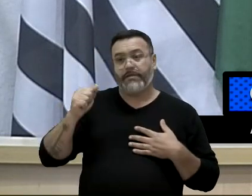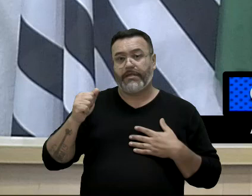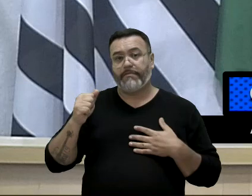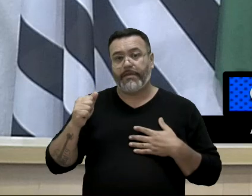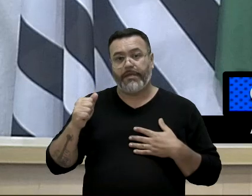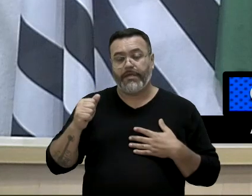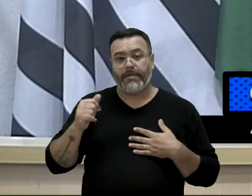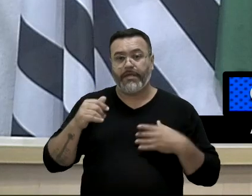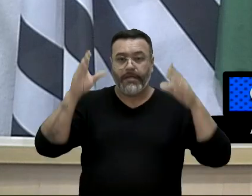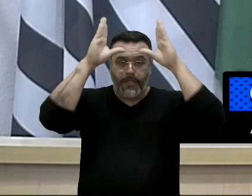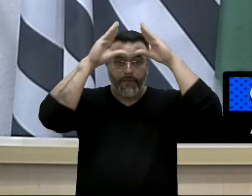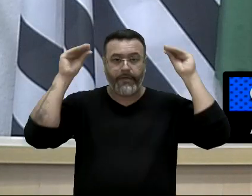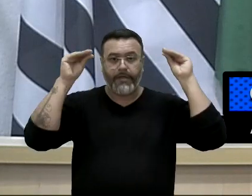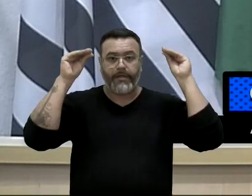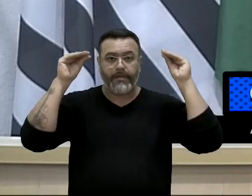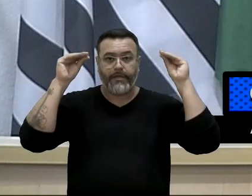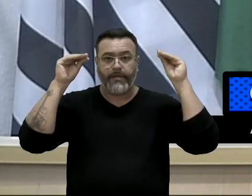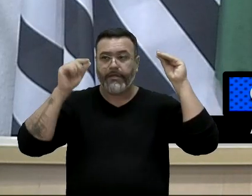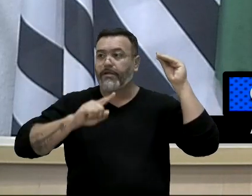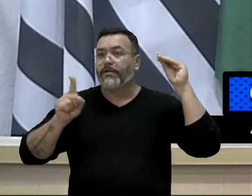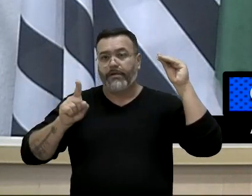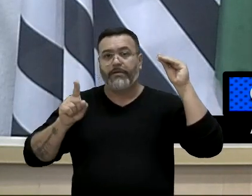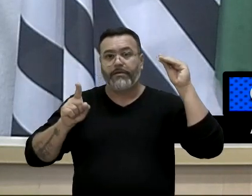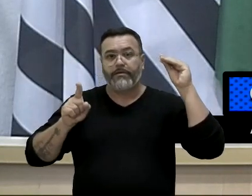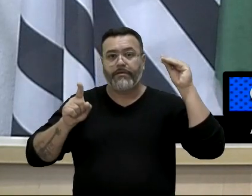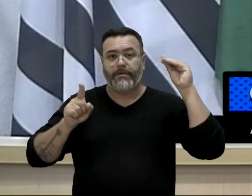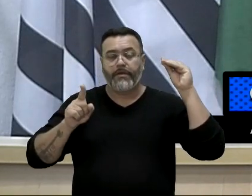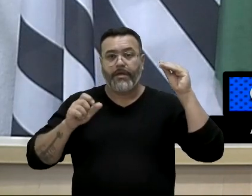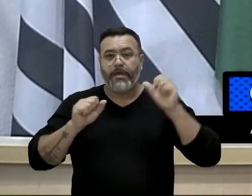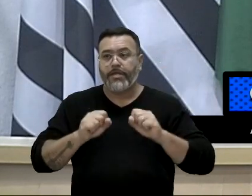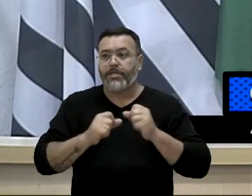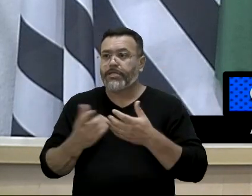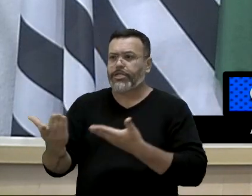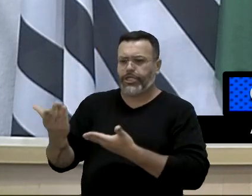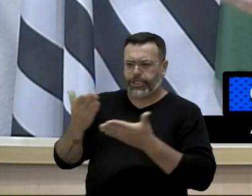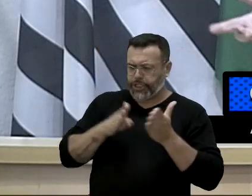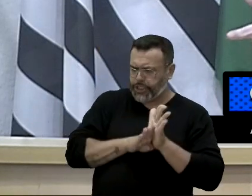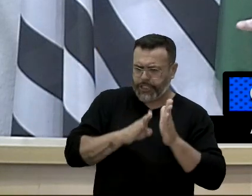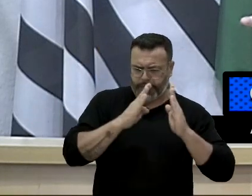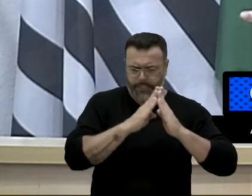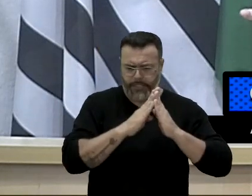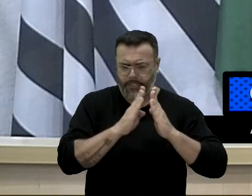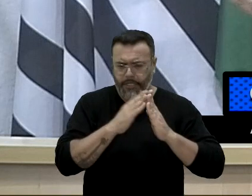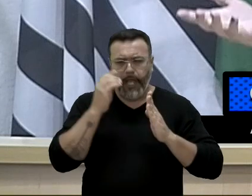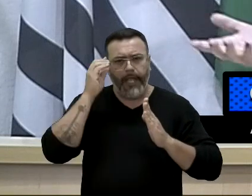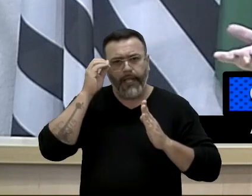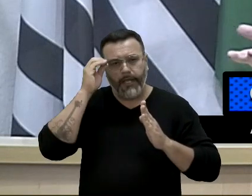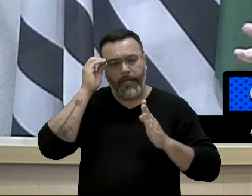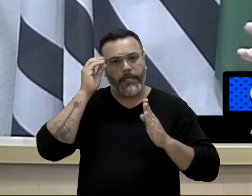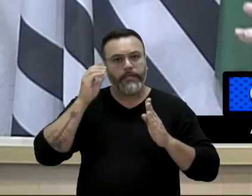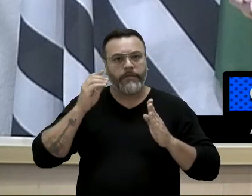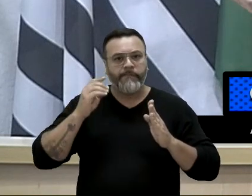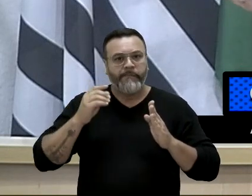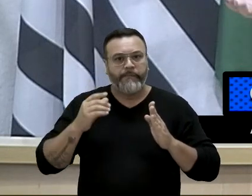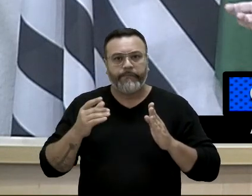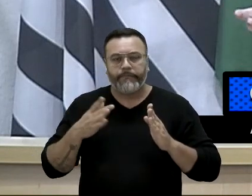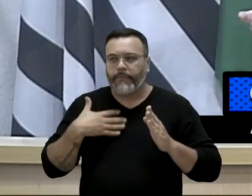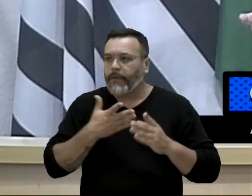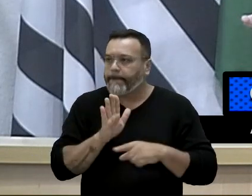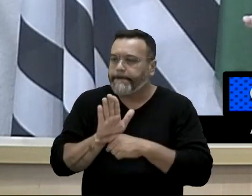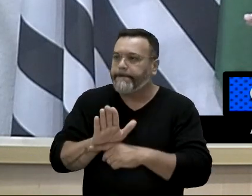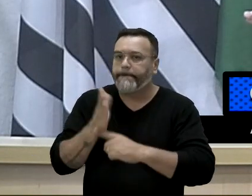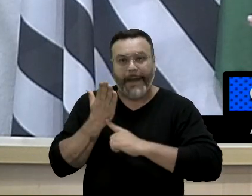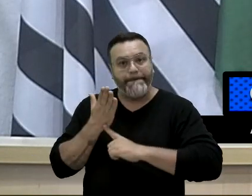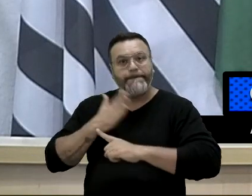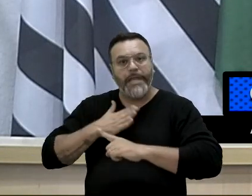chacoalhar enlouquecidamente. Nem sabia que tinha isso, gente. E a mulher chacoalhar, o negócio produzia leite. E eu consegui dar um pouquinho de mamar, pelo menos o colosso,